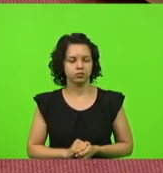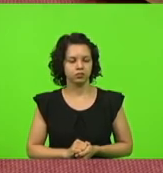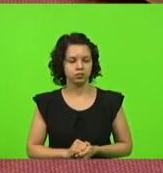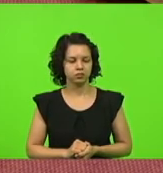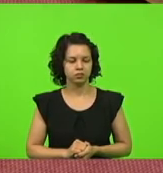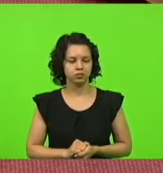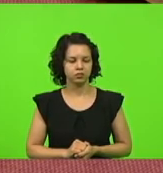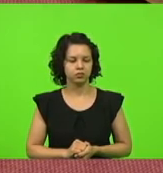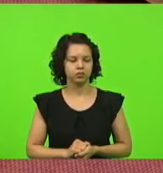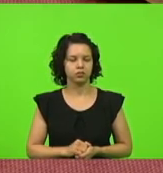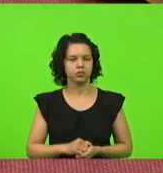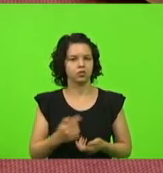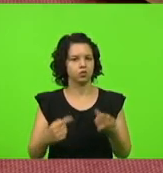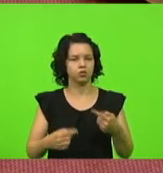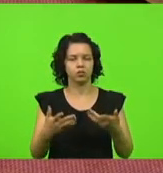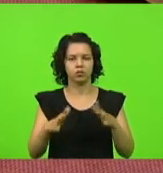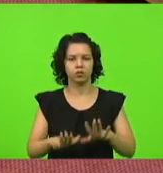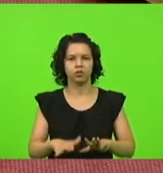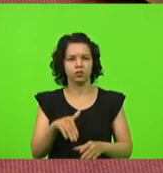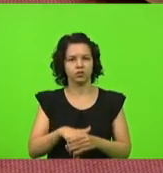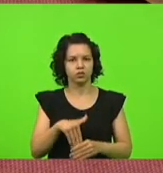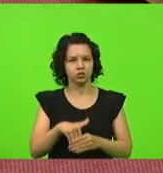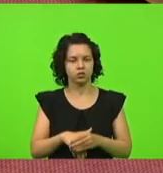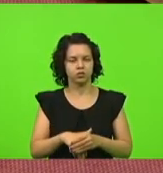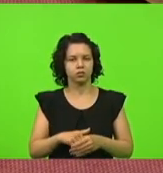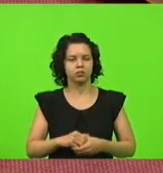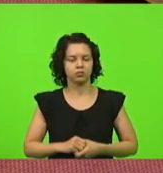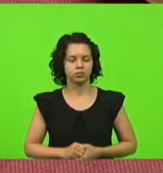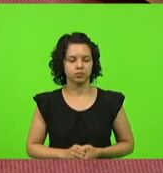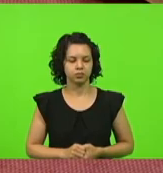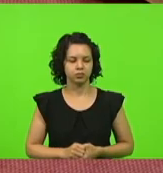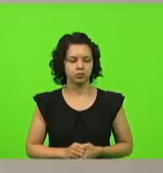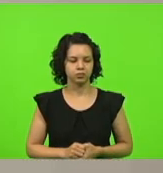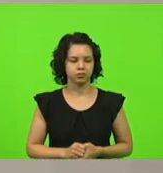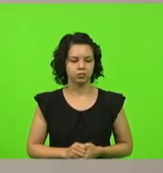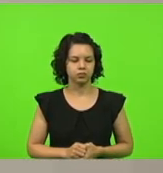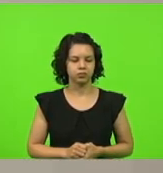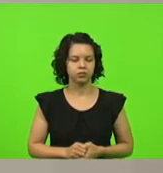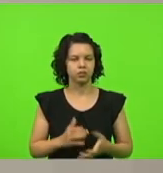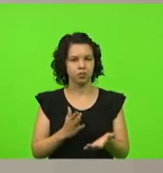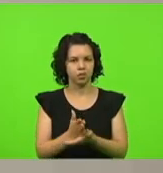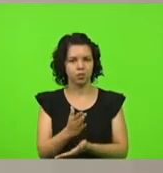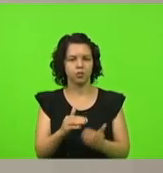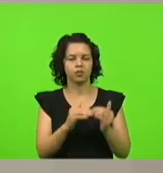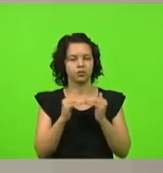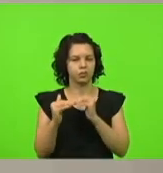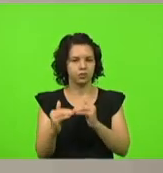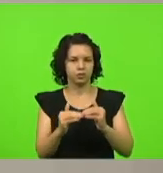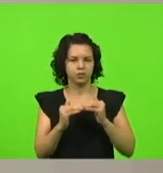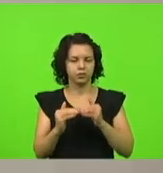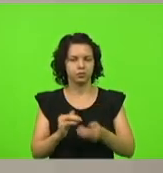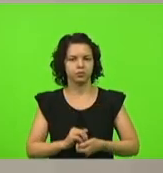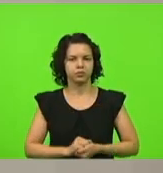não havendo quem queira discutir em votação, deputados que aprovam, permaneçam como se encontram. Aprovado por unanimidade.